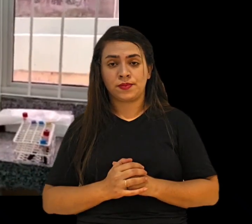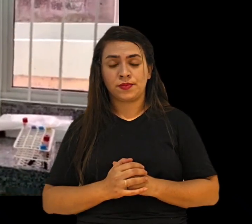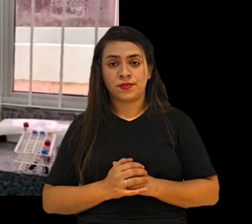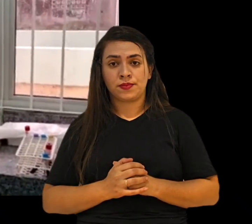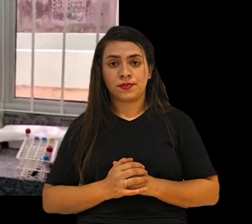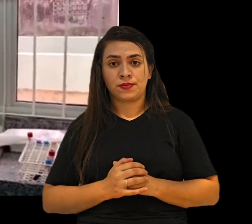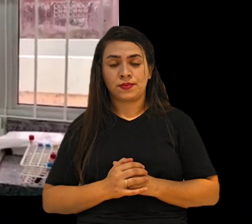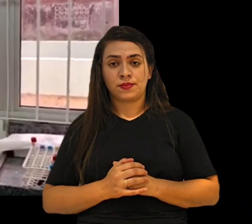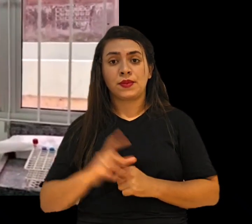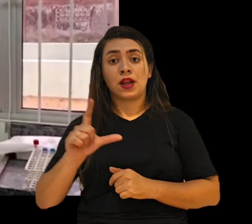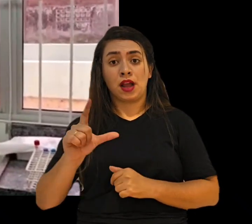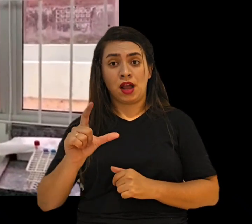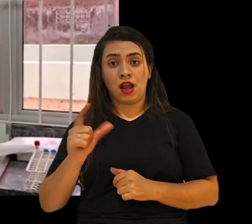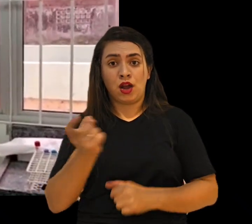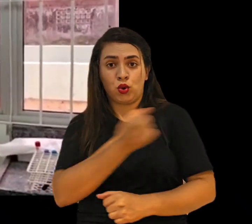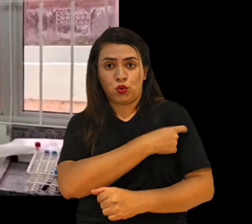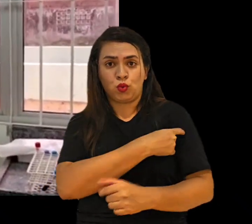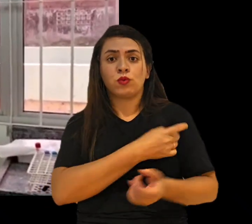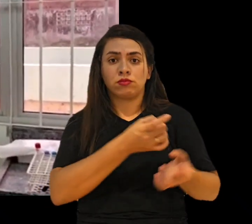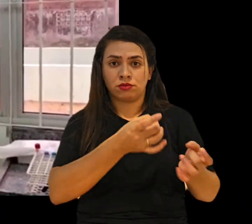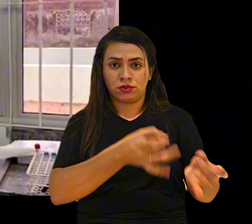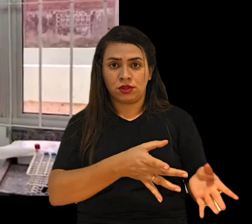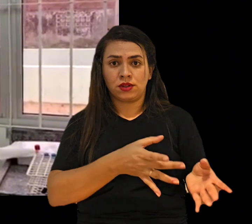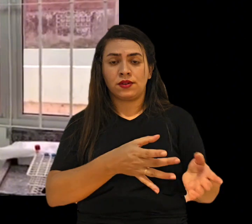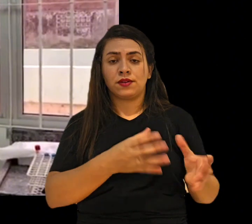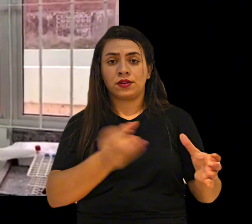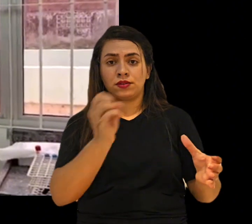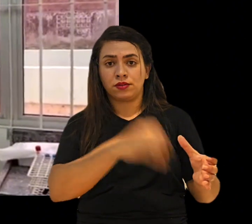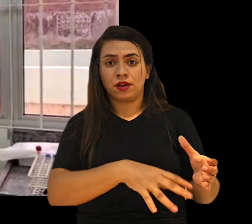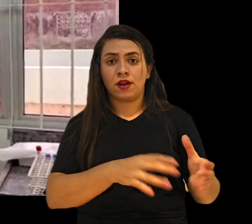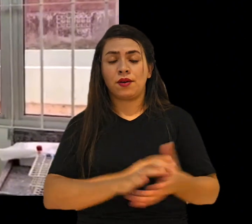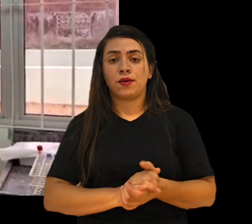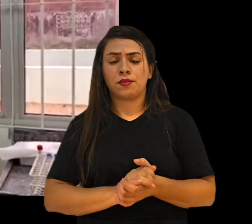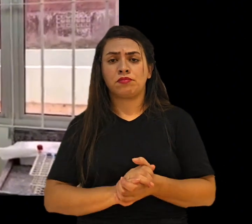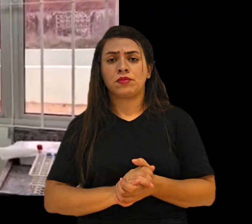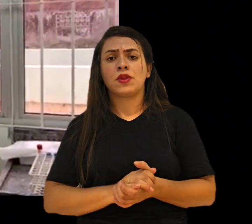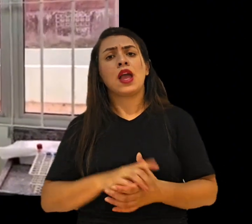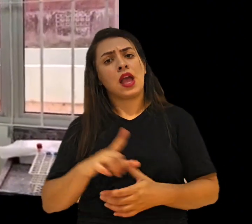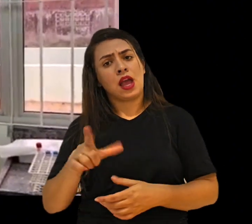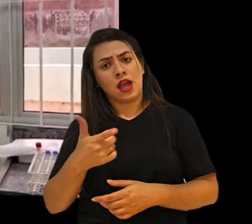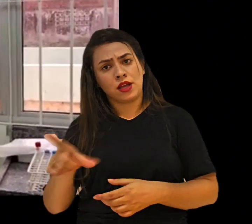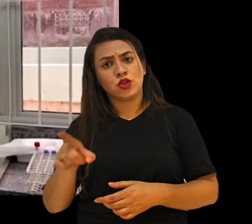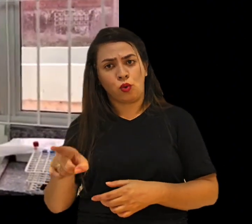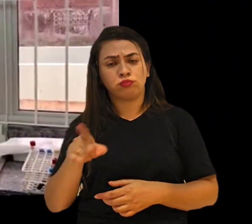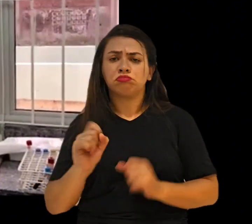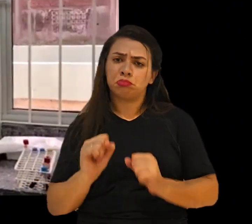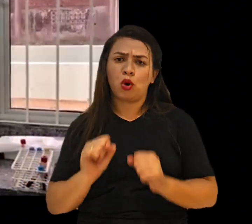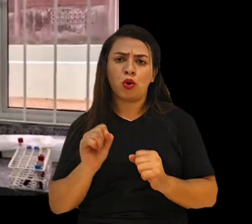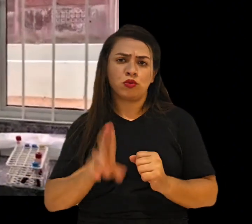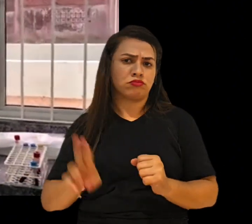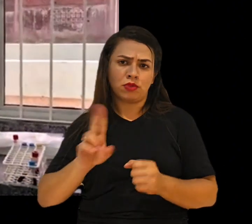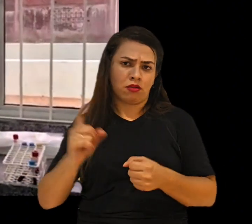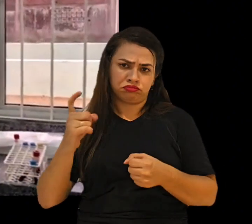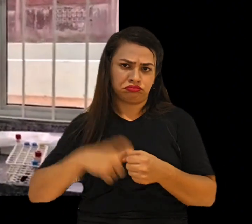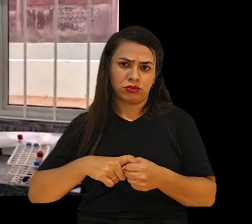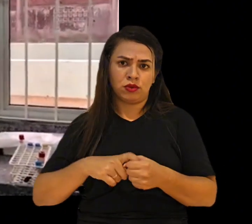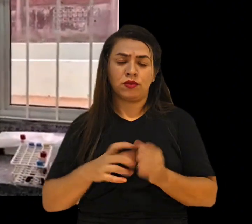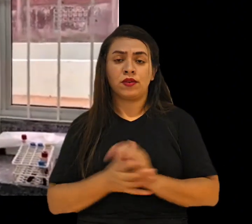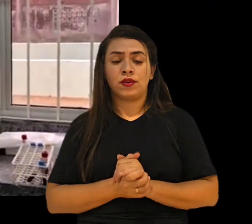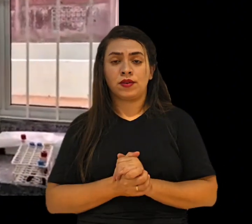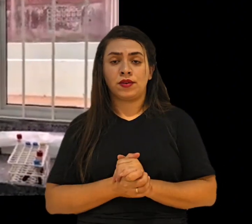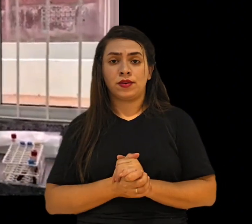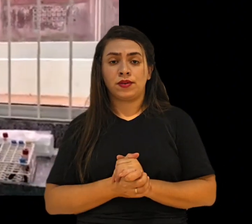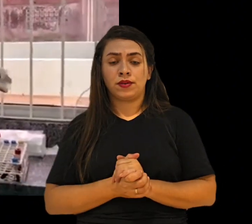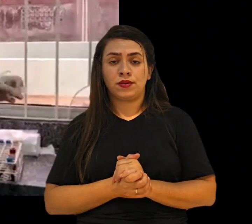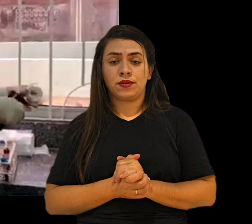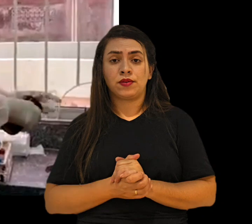piloto pode ser reutilizável. Tá? Na situação atual, por causa do Covid, gente, o que é o ideal?